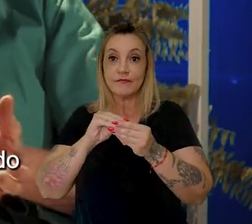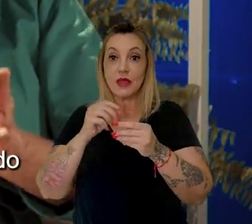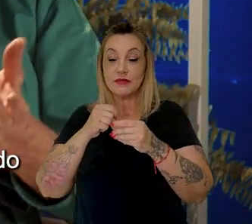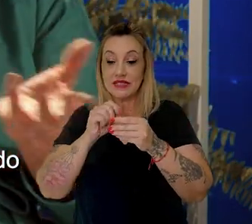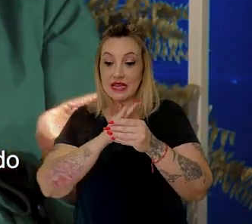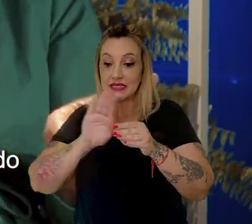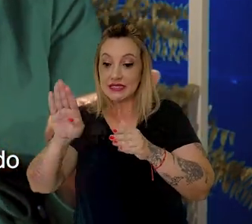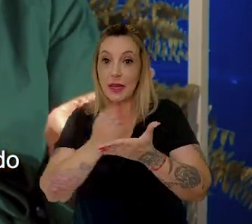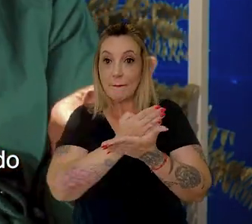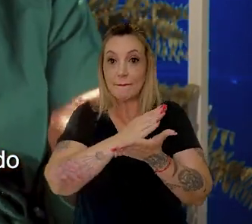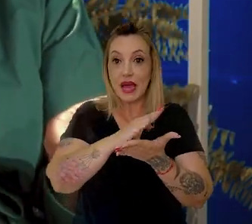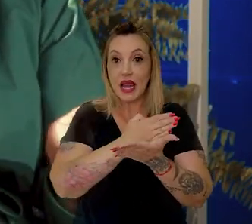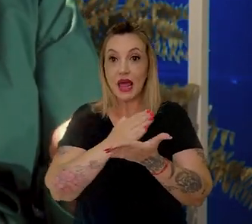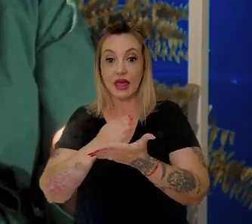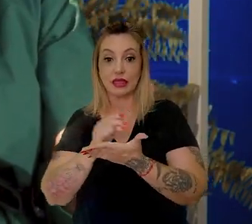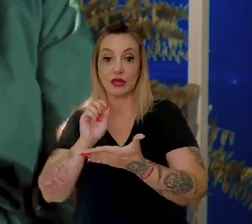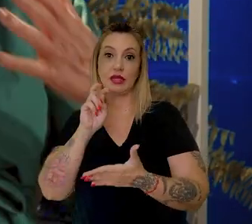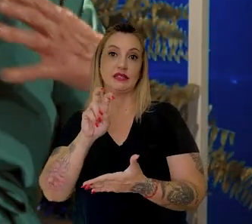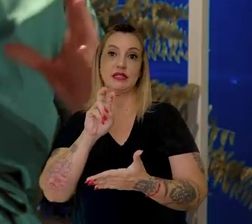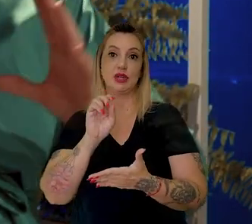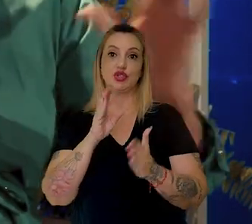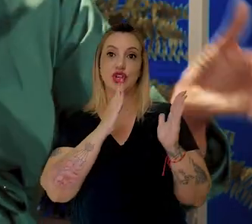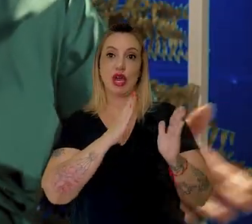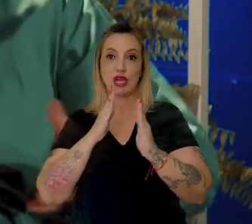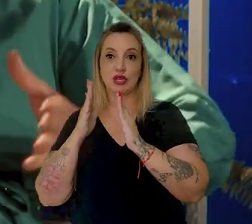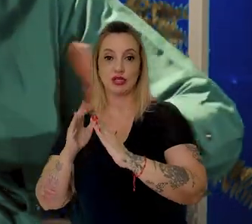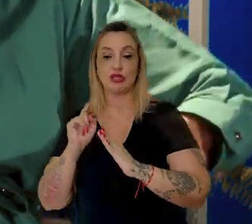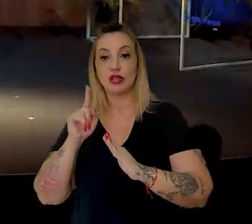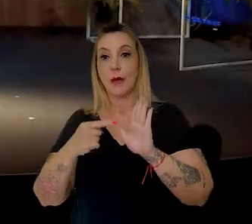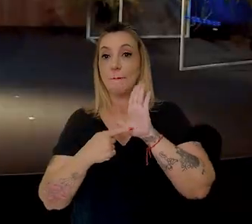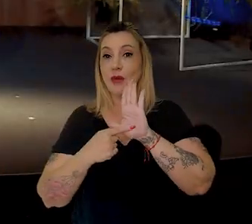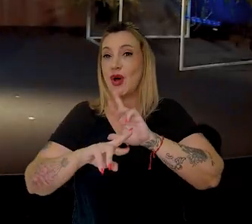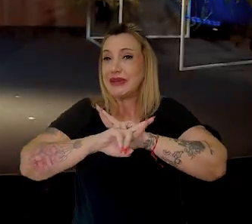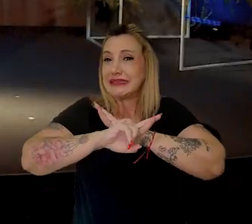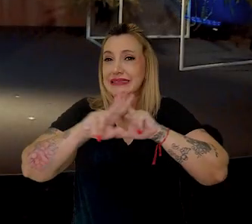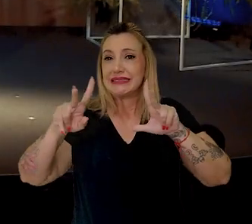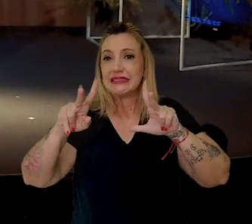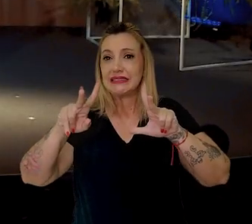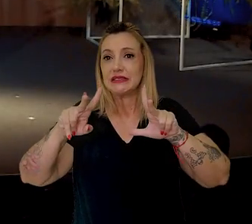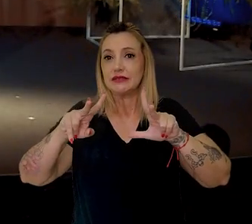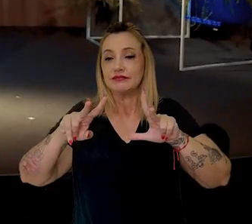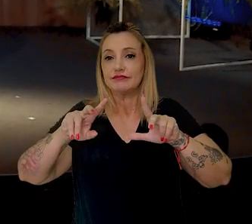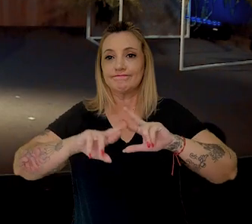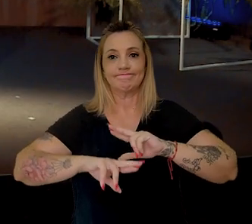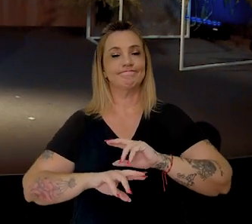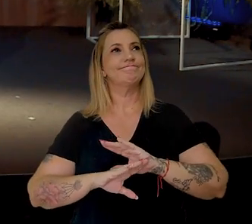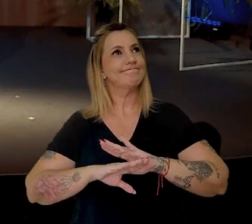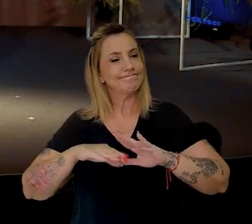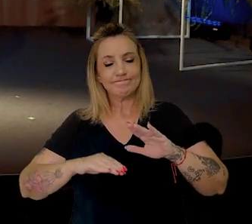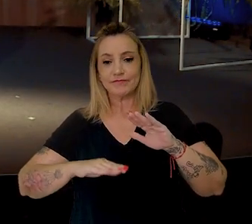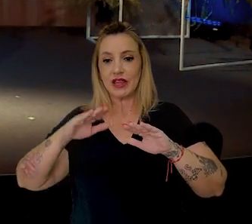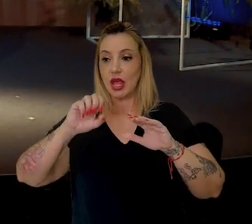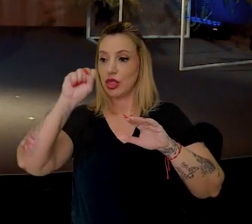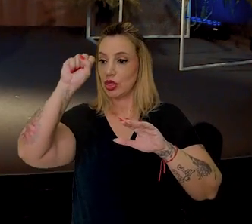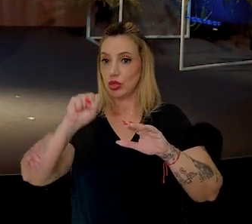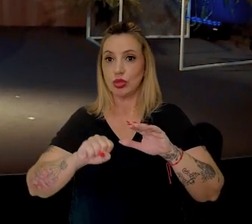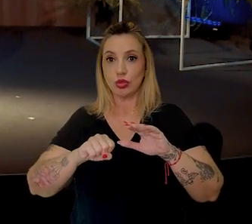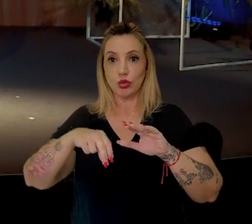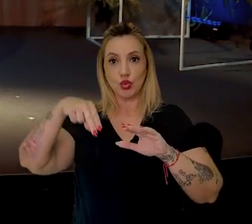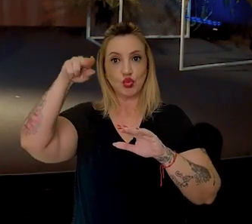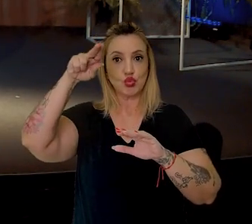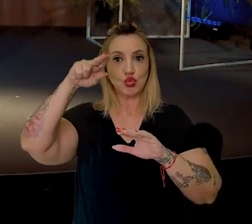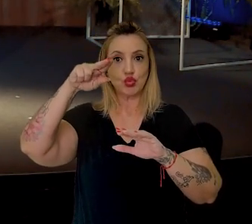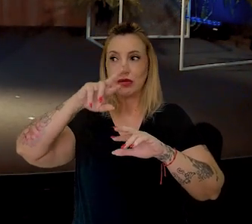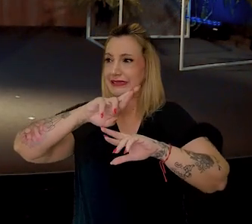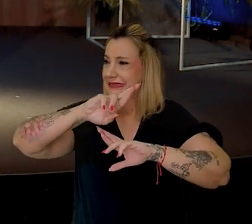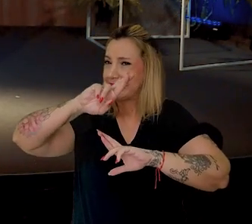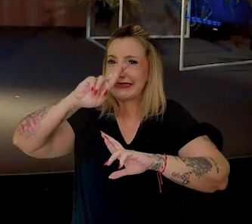destrinchado do que essas cinco e essa cinco já estão mostrando diferenças muito significativas entre o norte e o sul do país